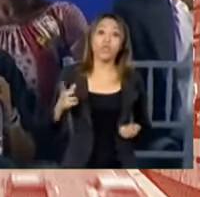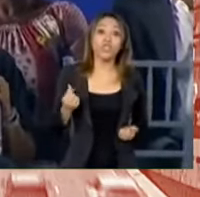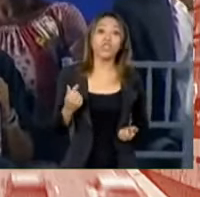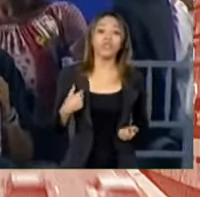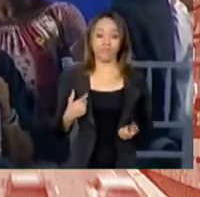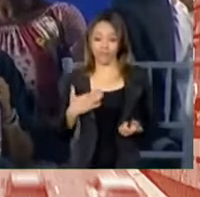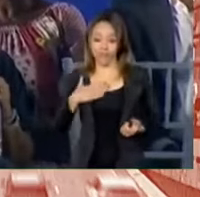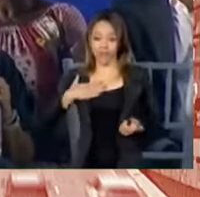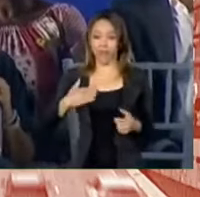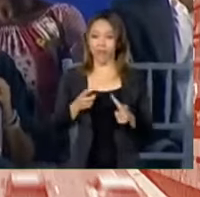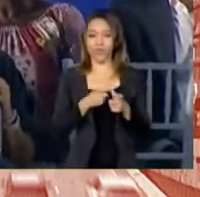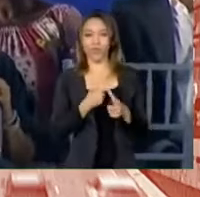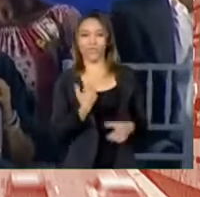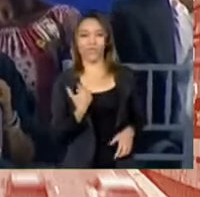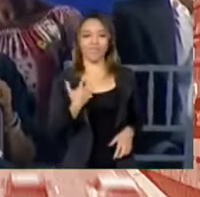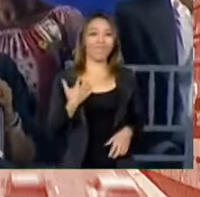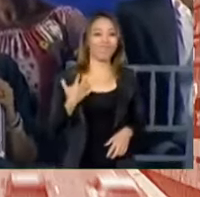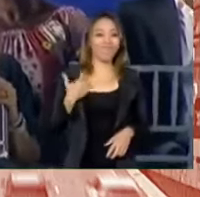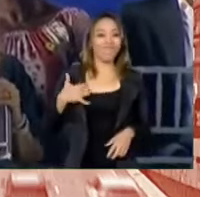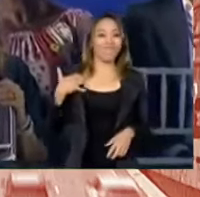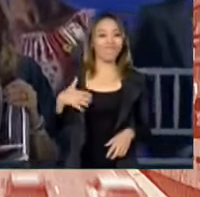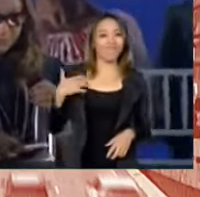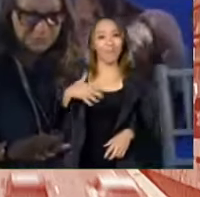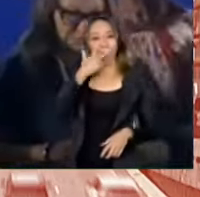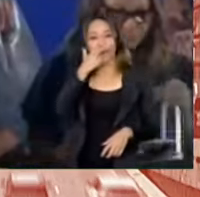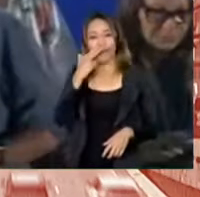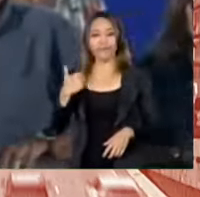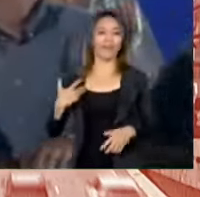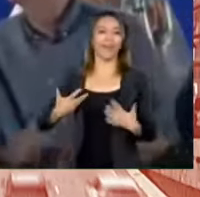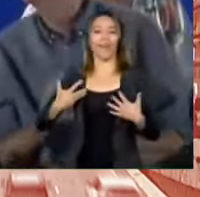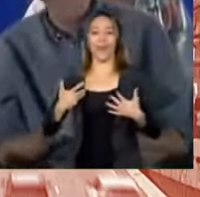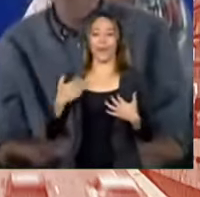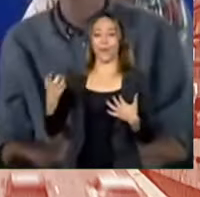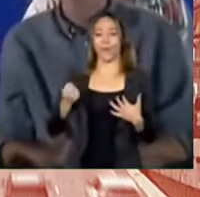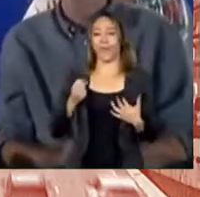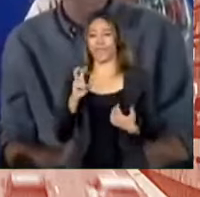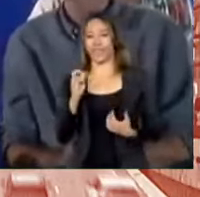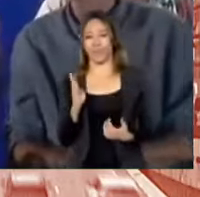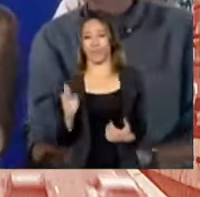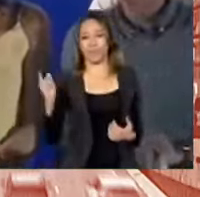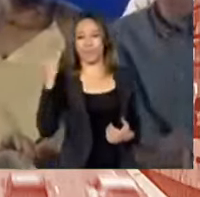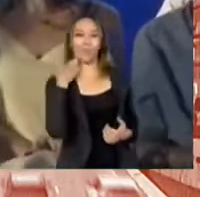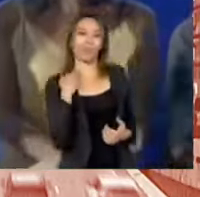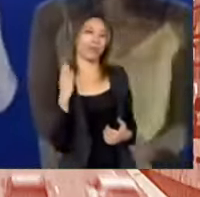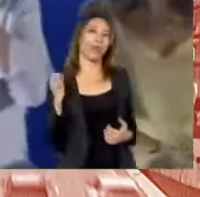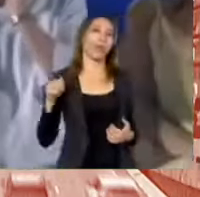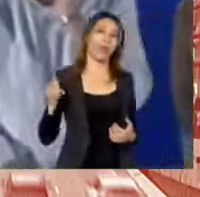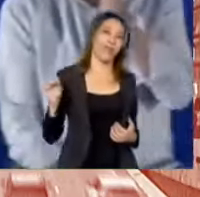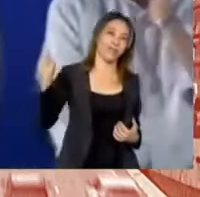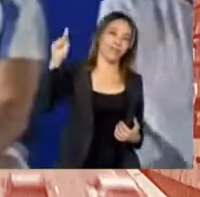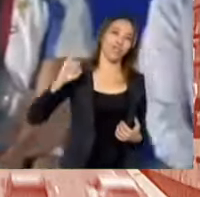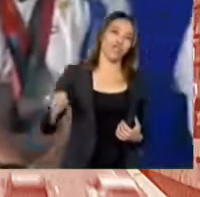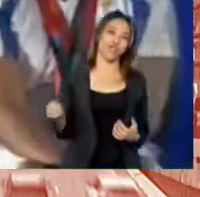não é isso? Ex-presidente do Novo. O Zema é do Novo, né? Empresário, Ele que falou, não, o Zema está querendo agradar o bolsonarismo.